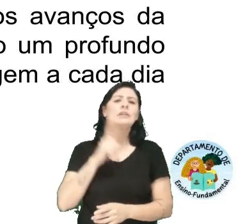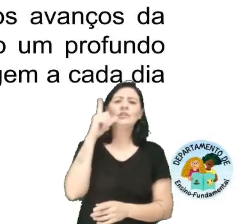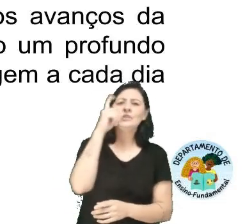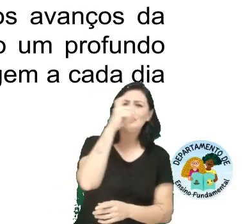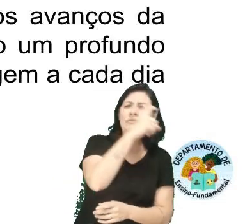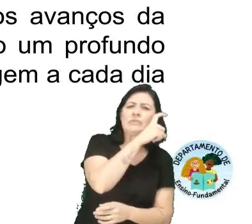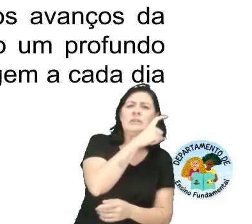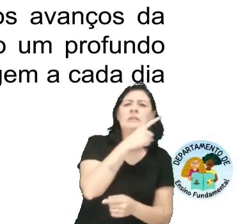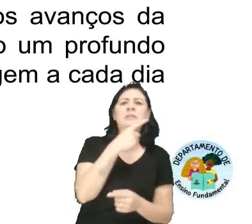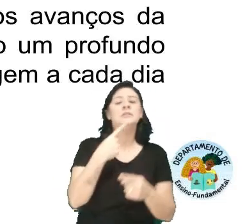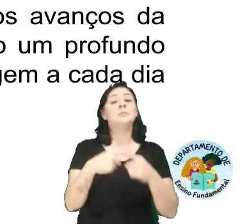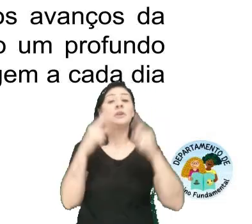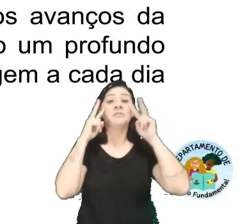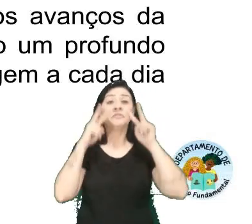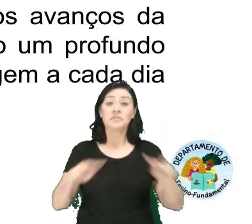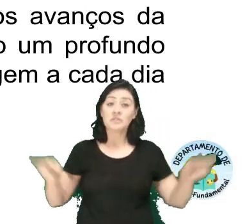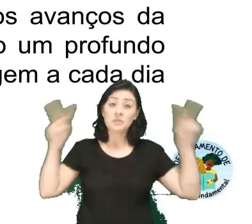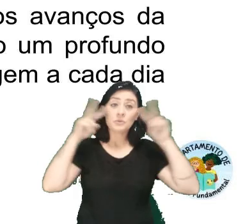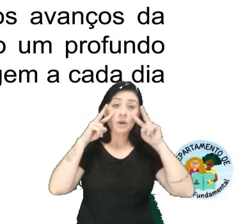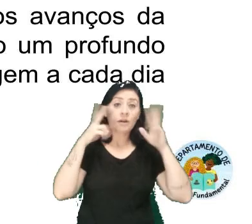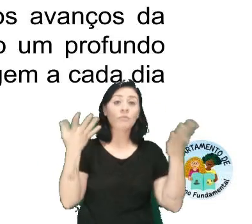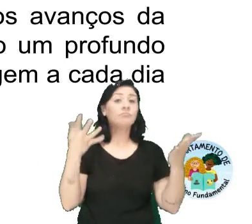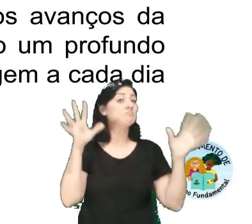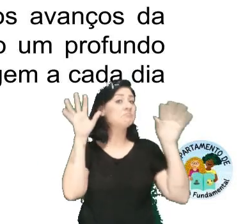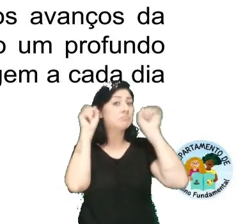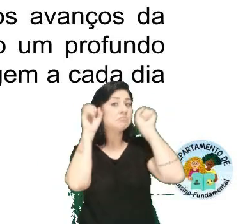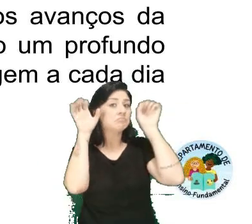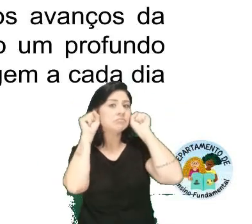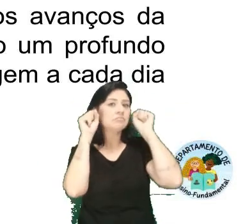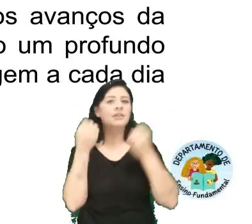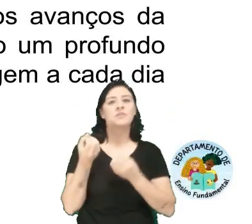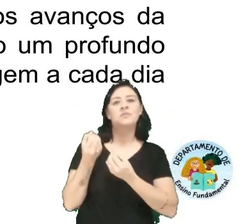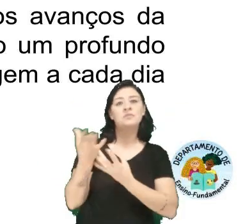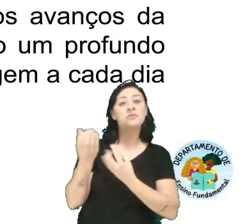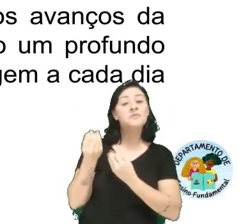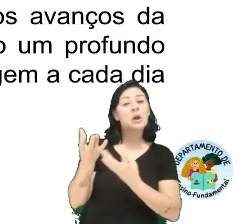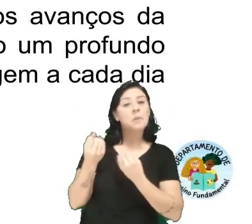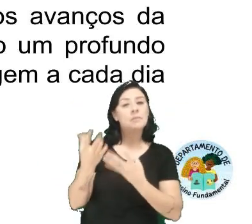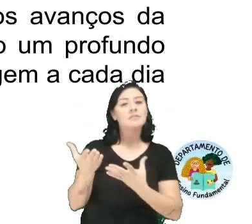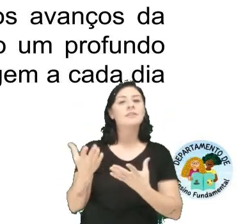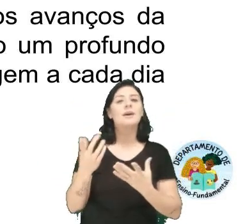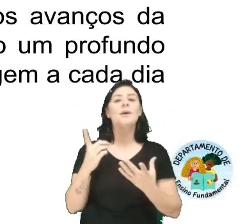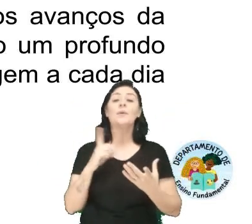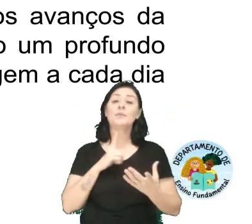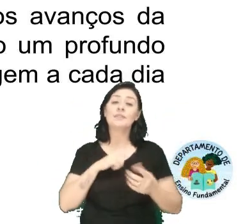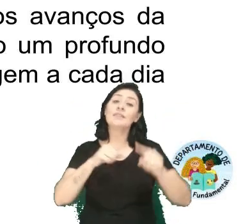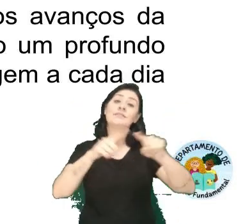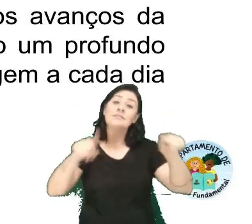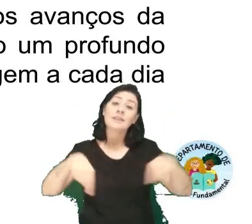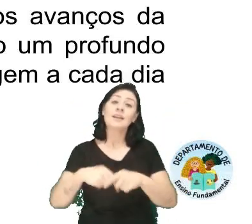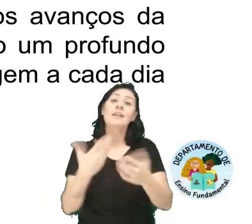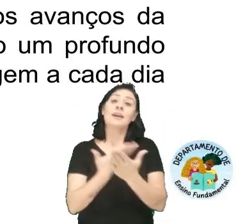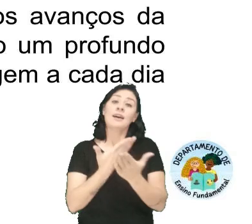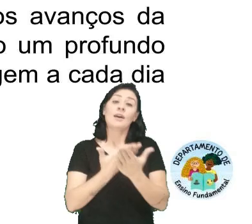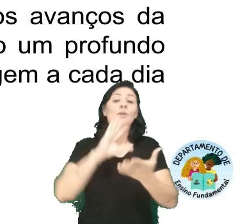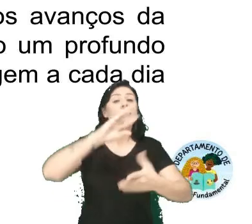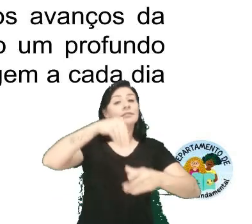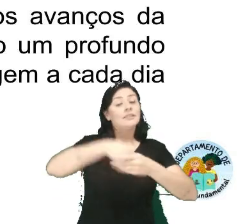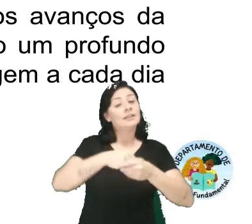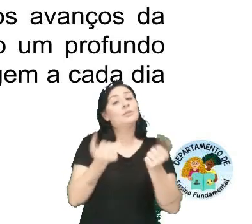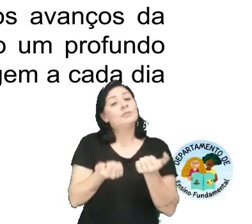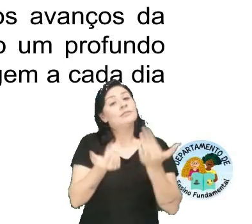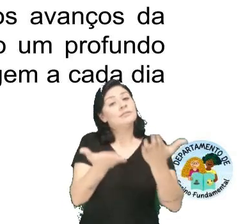são visuais, auditivos, ele proporciona uma ludicidade em sala de aula, promovendo a